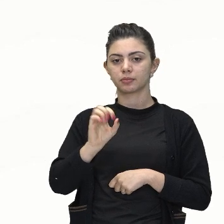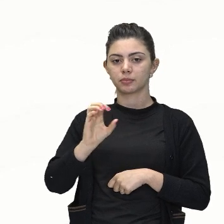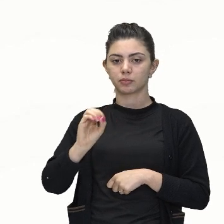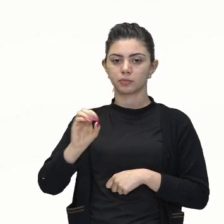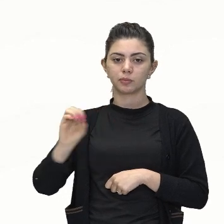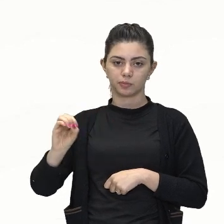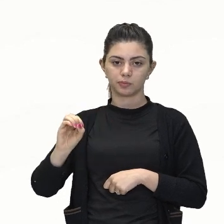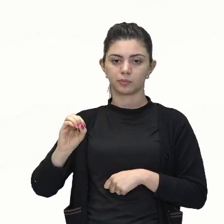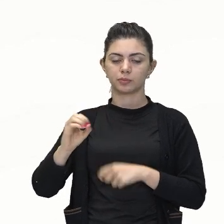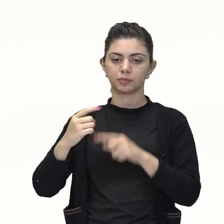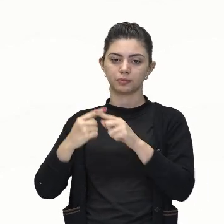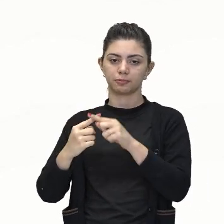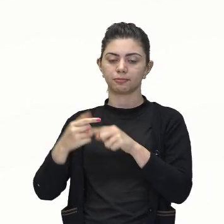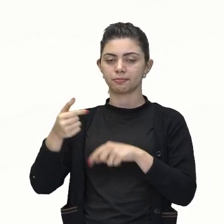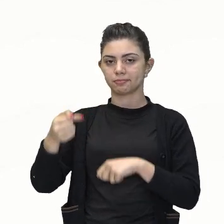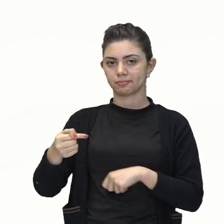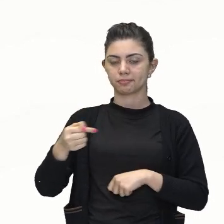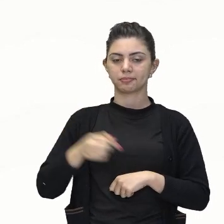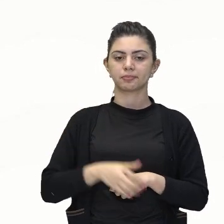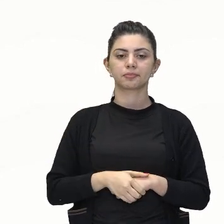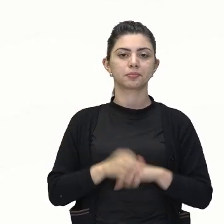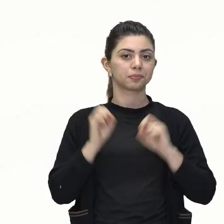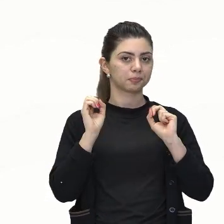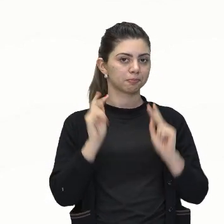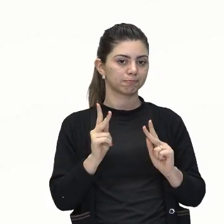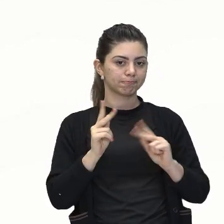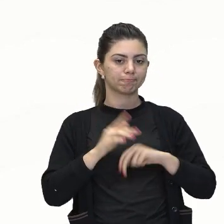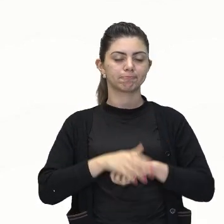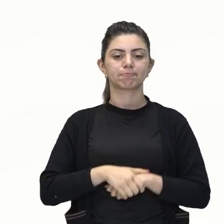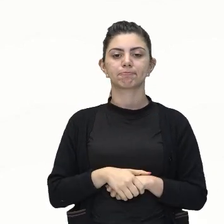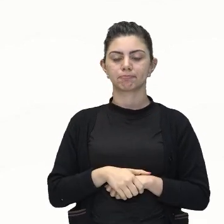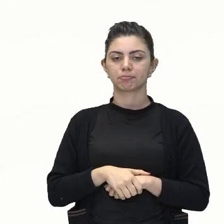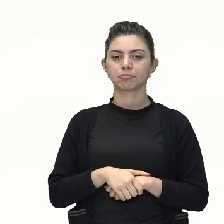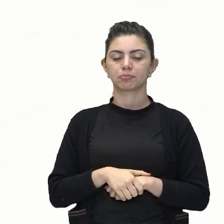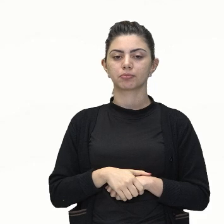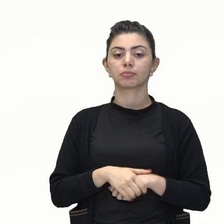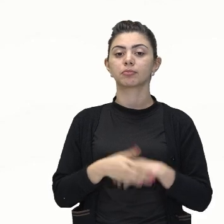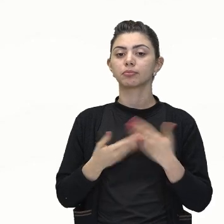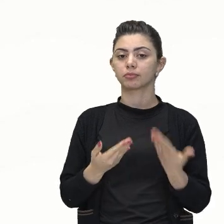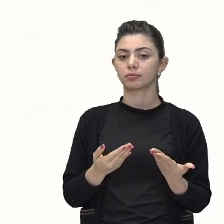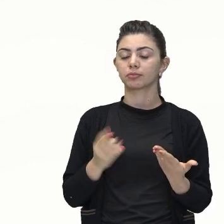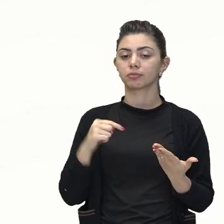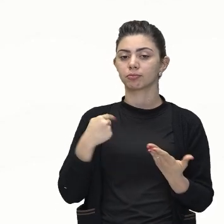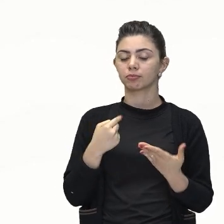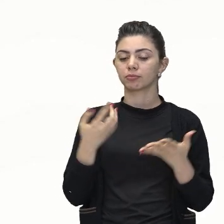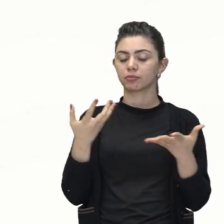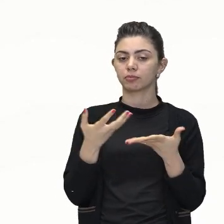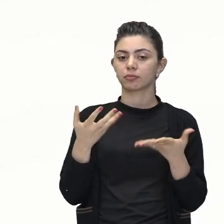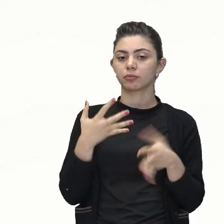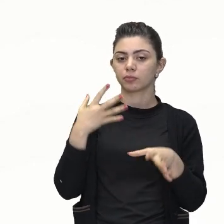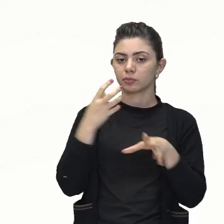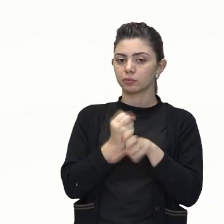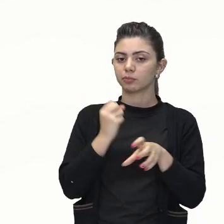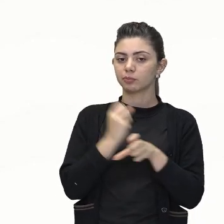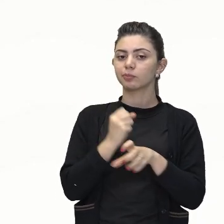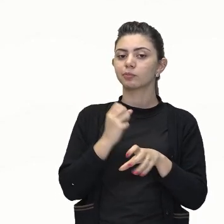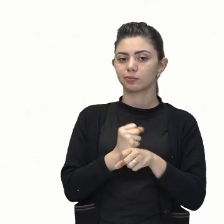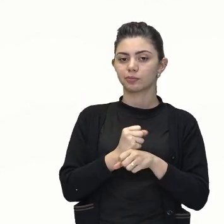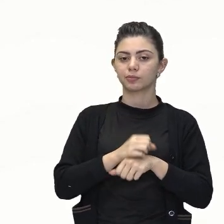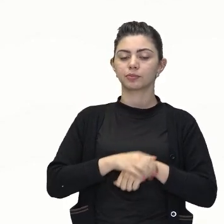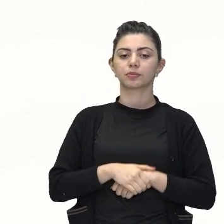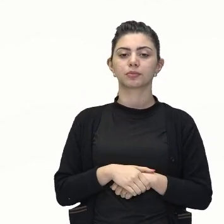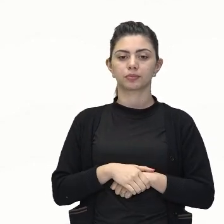10.800 vezes 7. Belezinha? Ao multiplicarmos 10.800